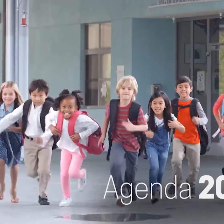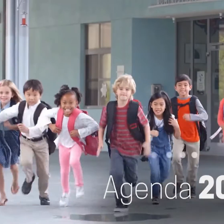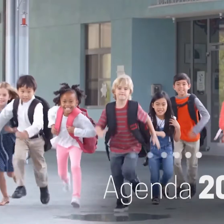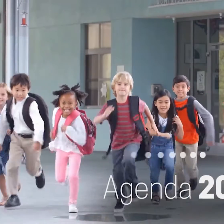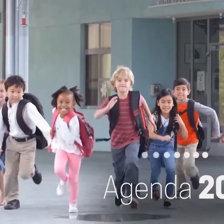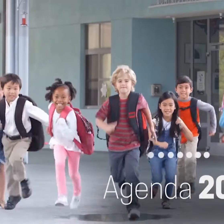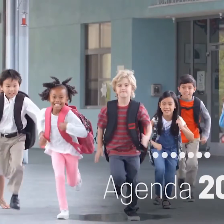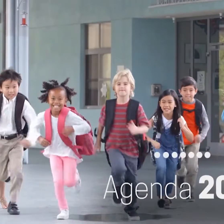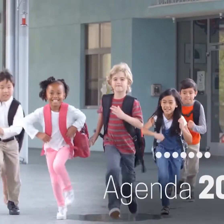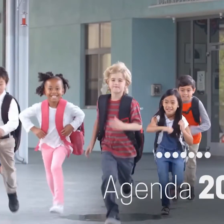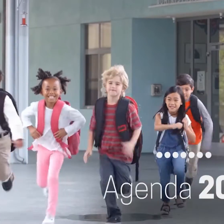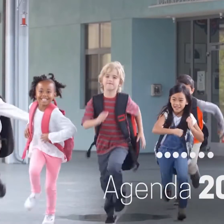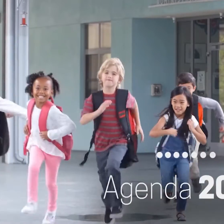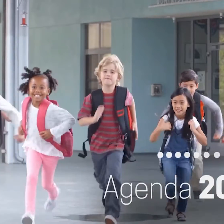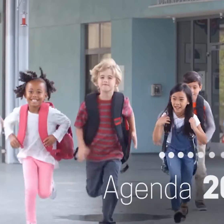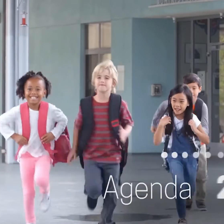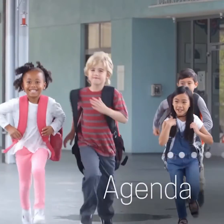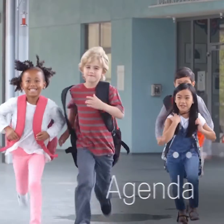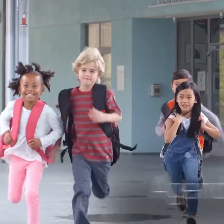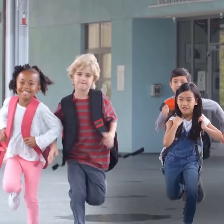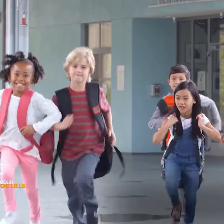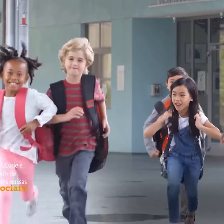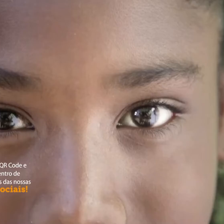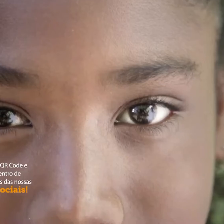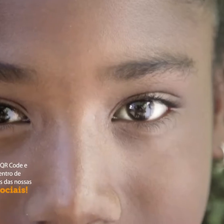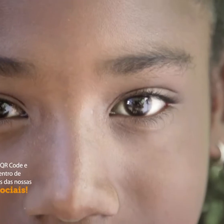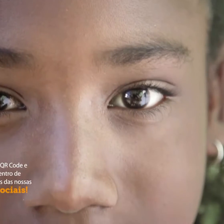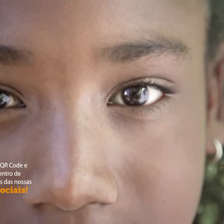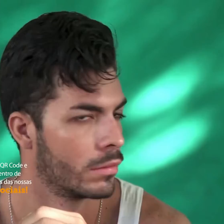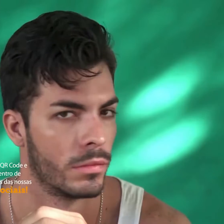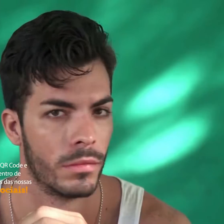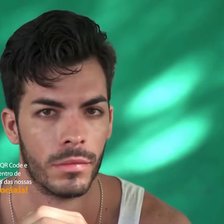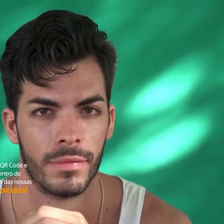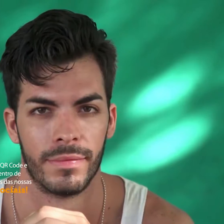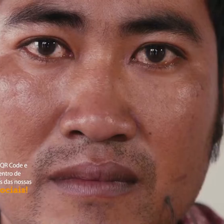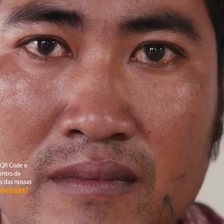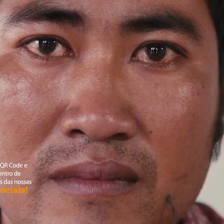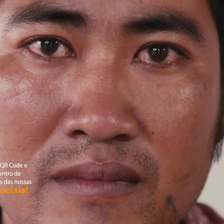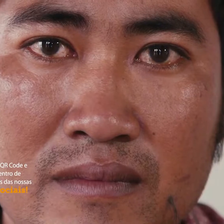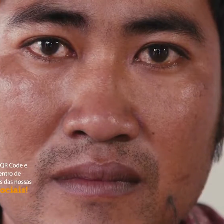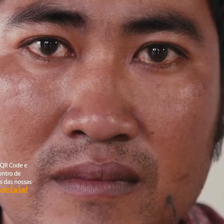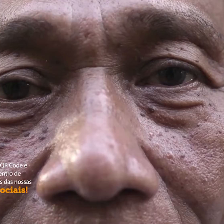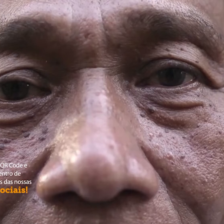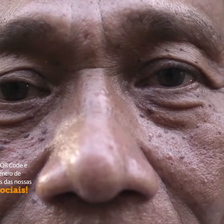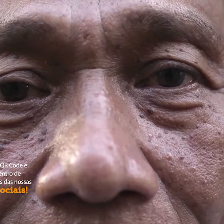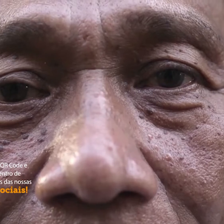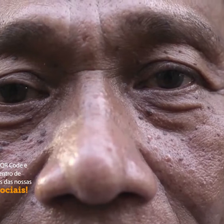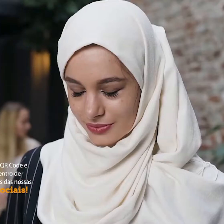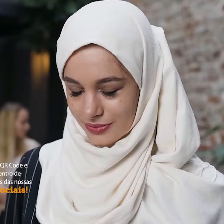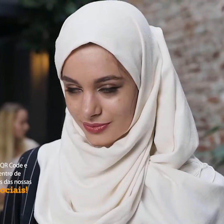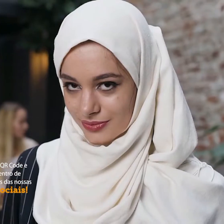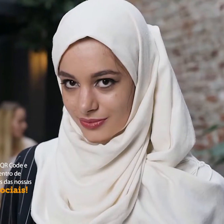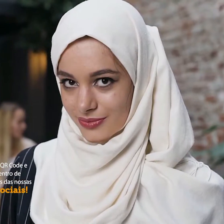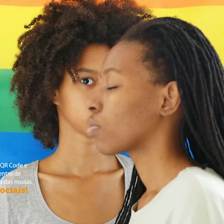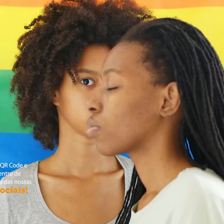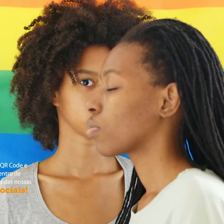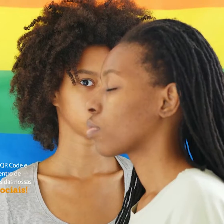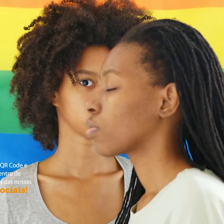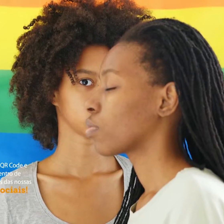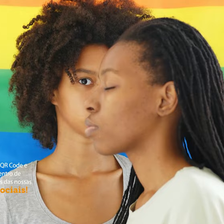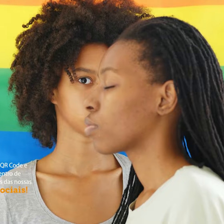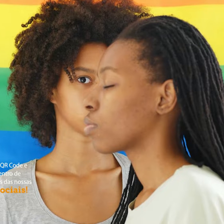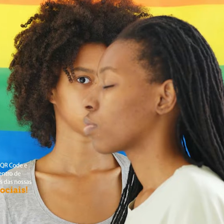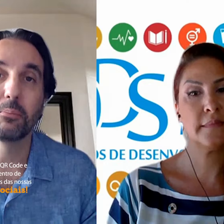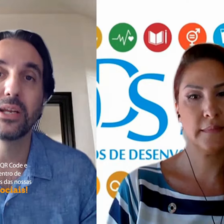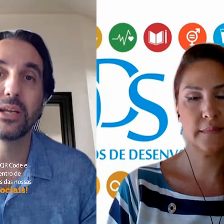9 anos. São objetivos relacionados a 169 metas, pensadas para um mundo mais justo, mais digno e mais